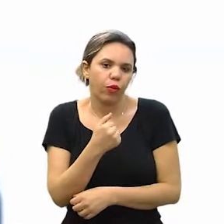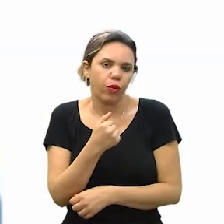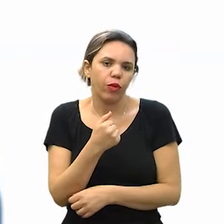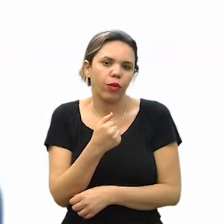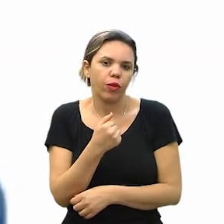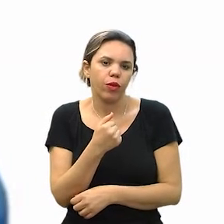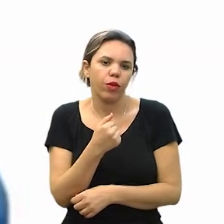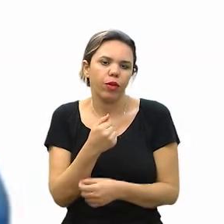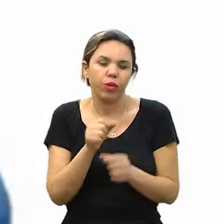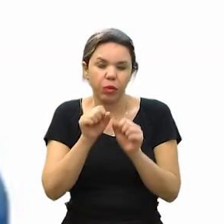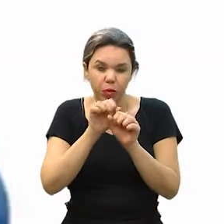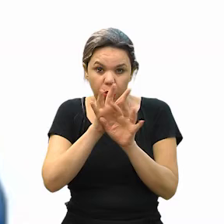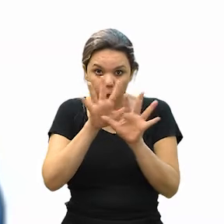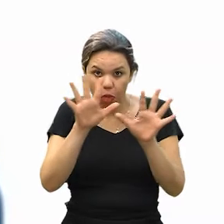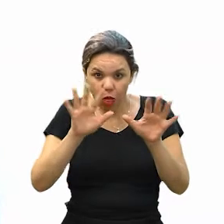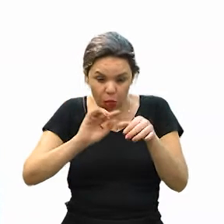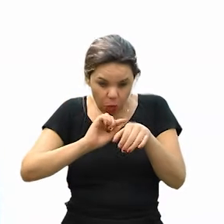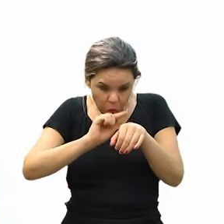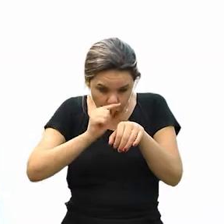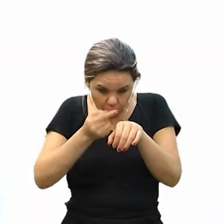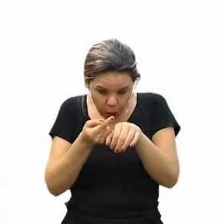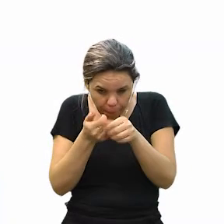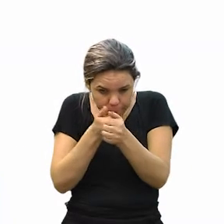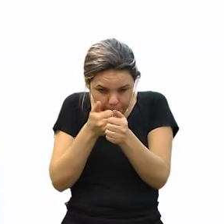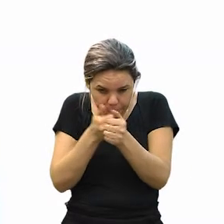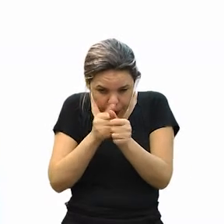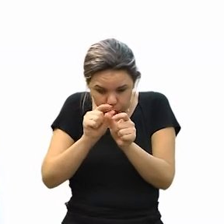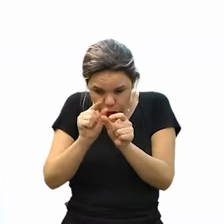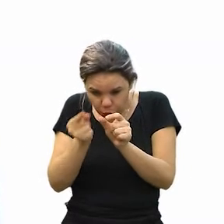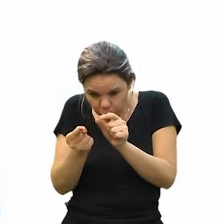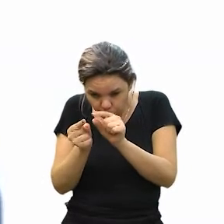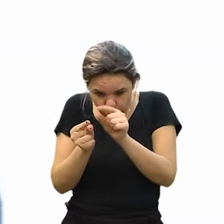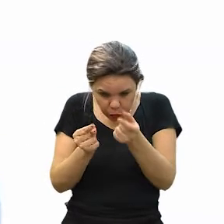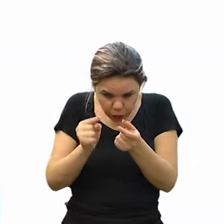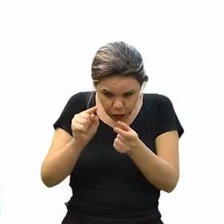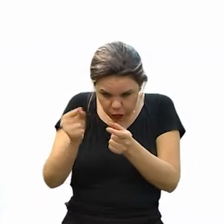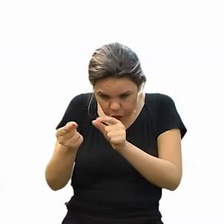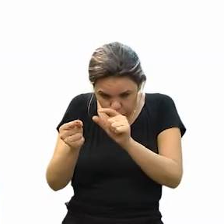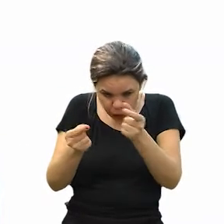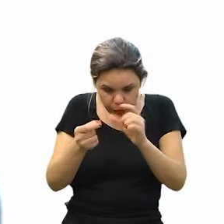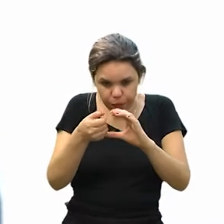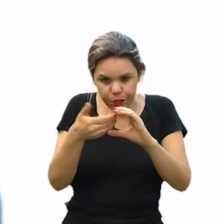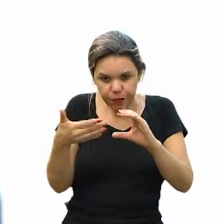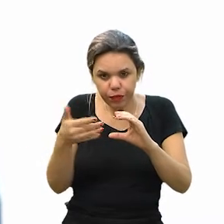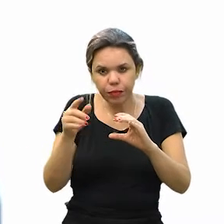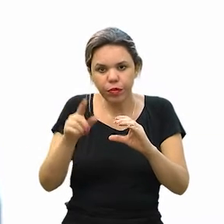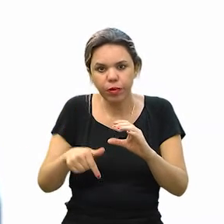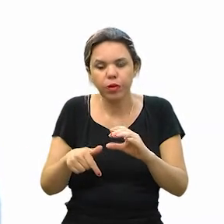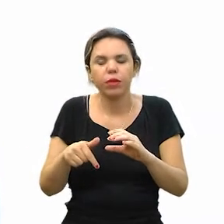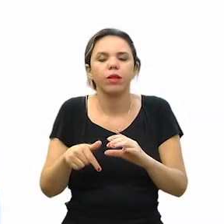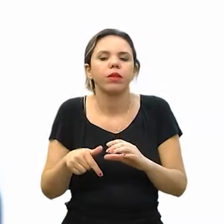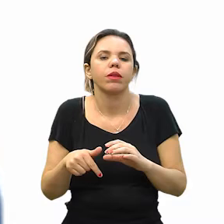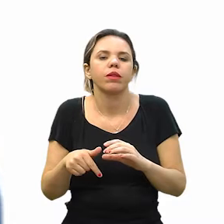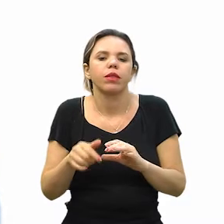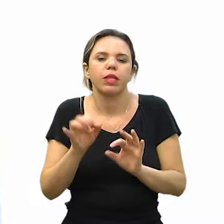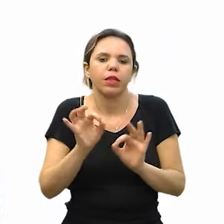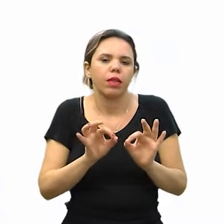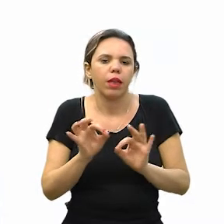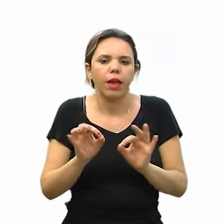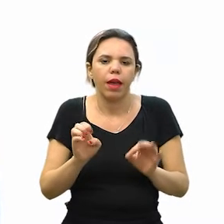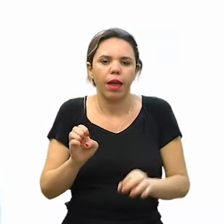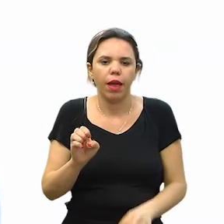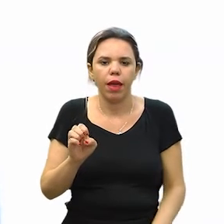bolinhas são vesículas transparentes, uma do ladinho da outra, que é o característico do que a gente chama de